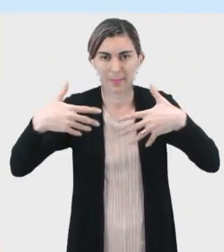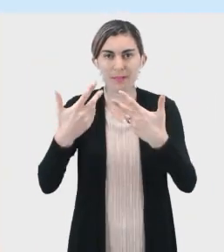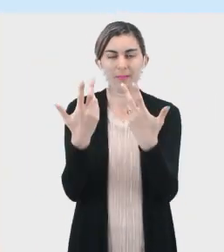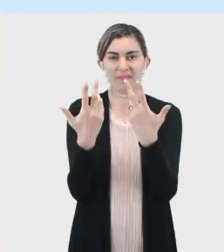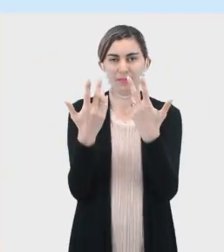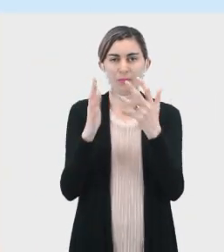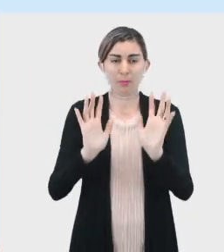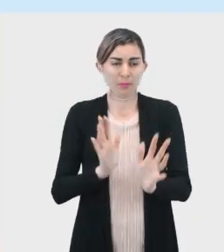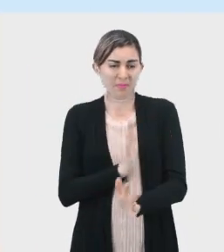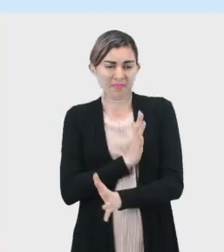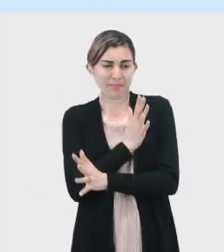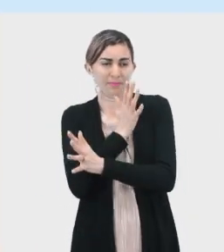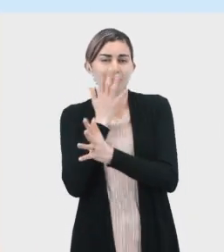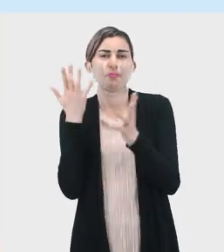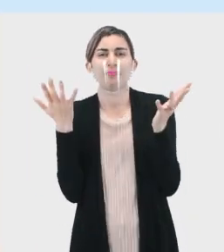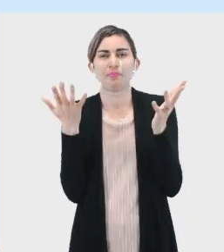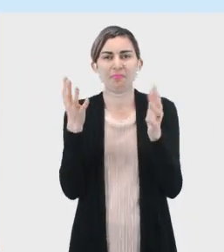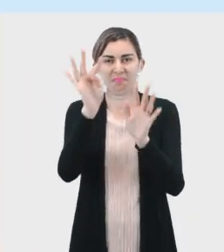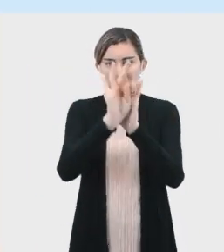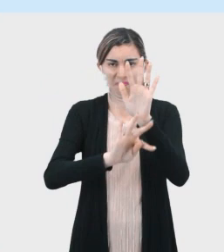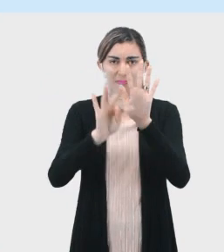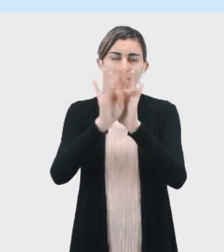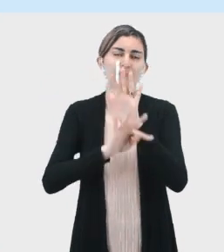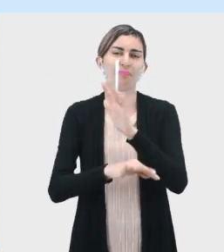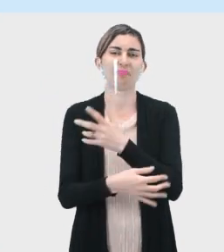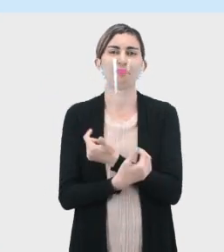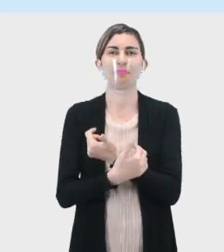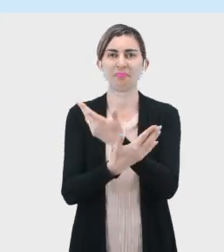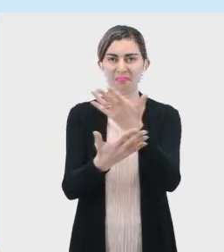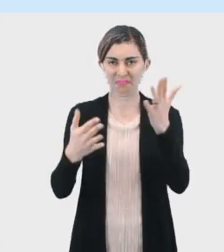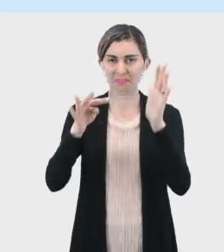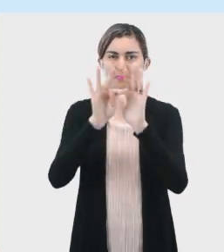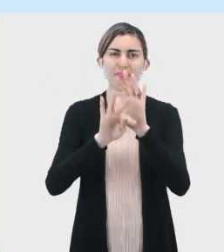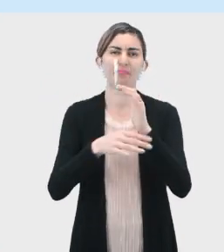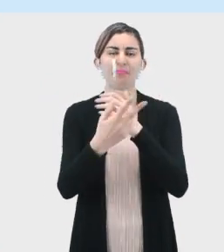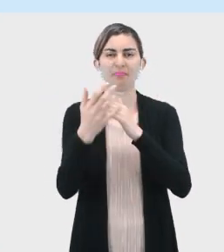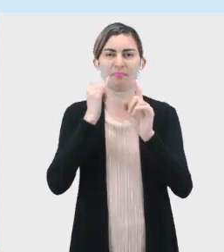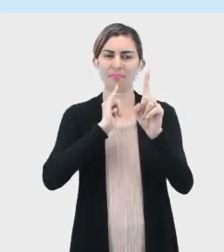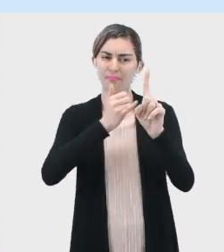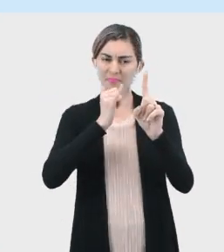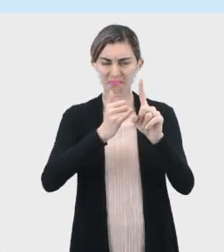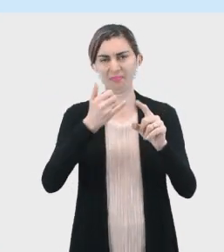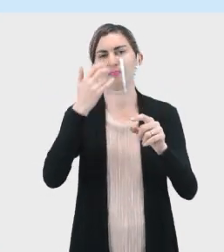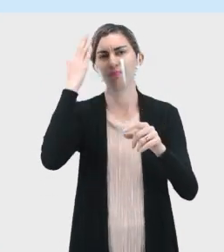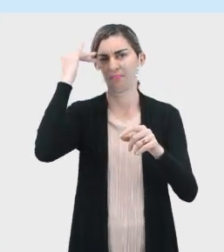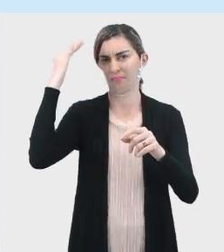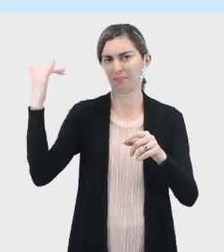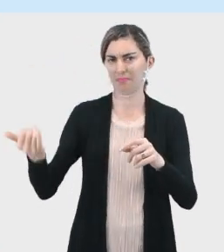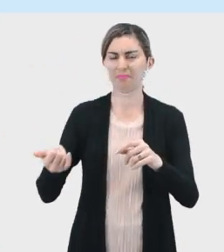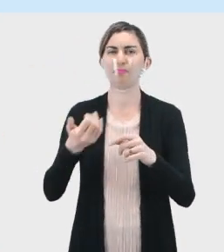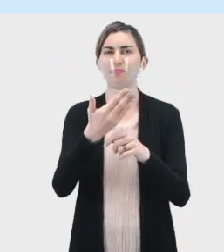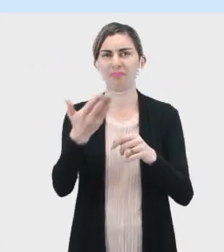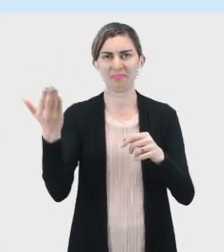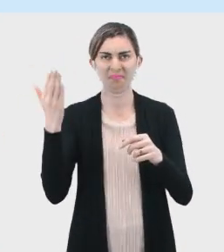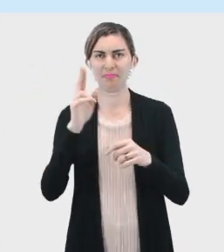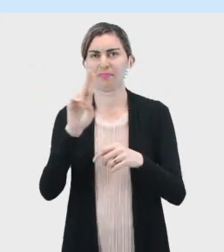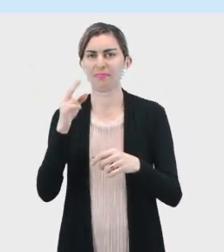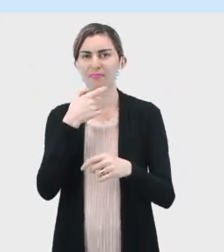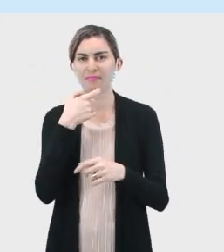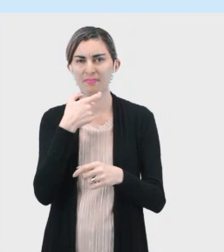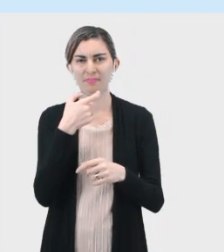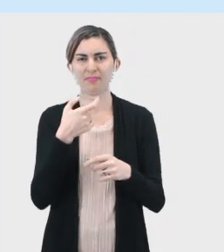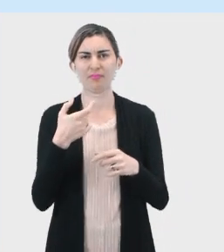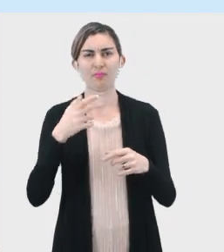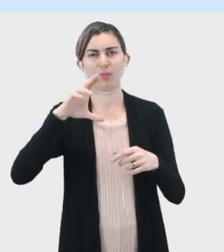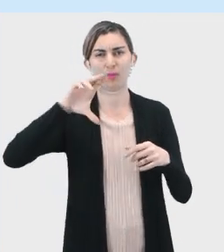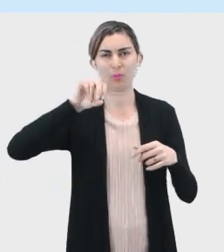terror e dos horrores aí nos textos. Esse é um dos contos também muito famosos, chamados The Raven,